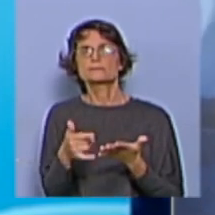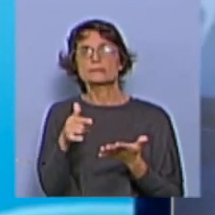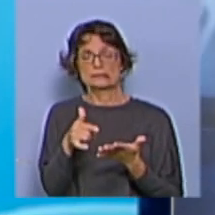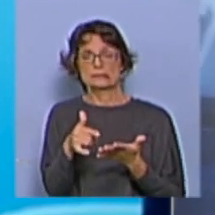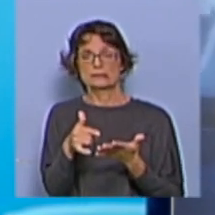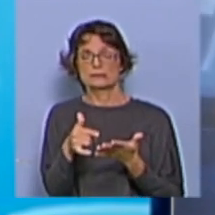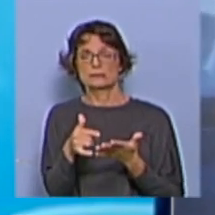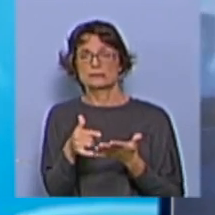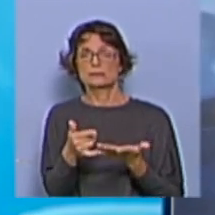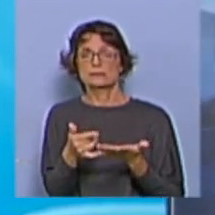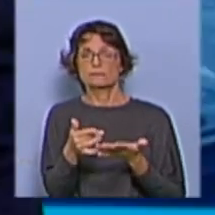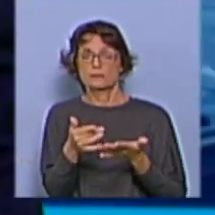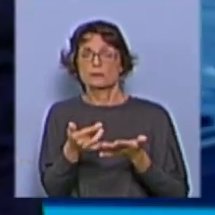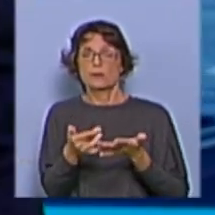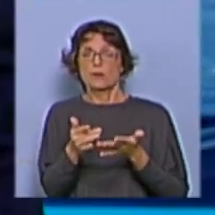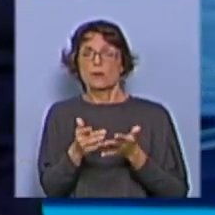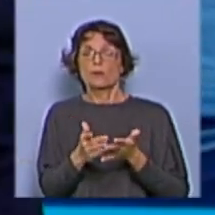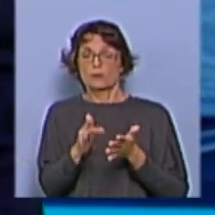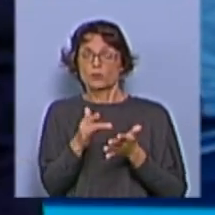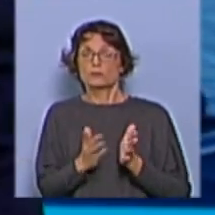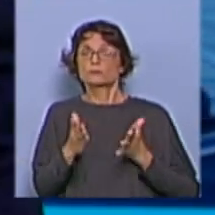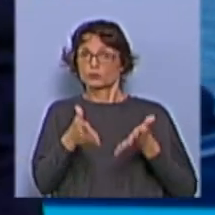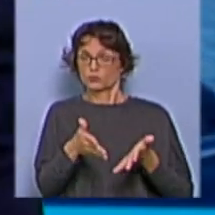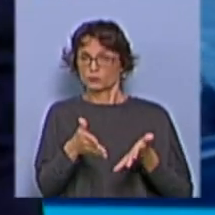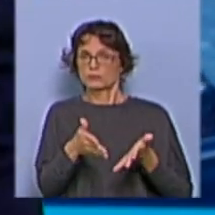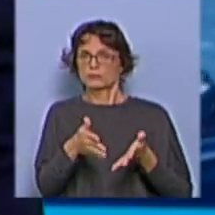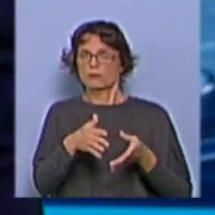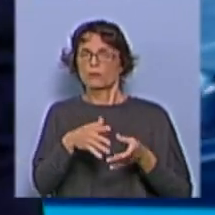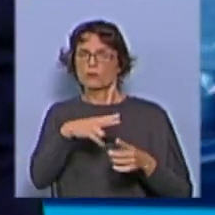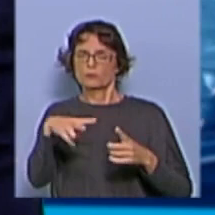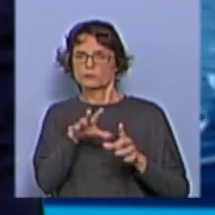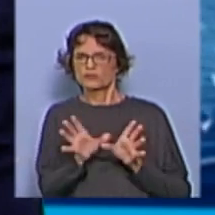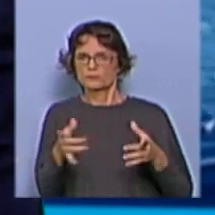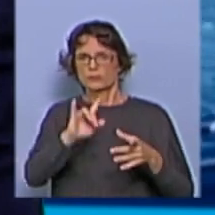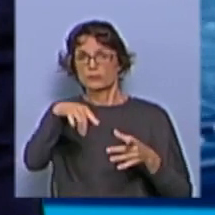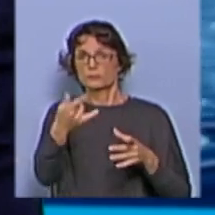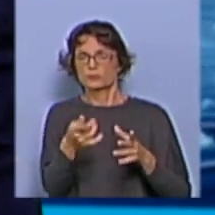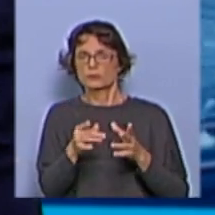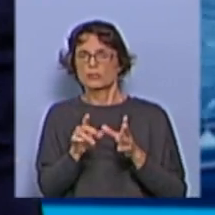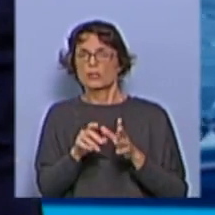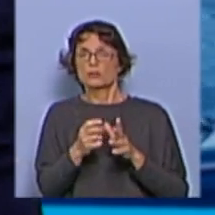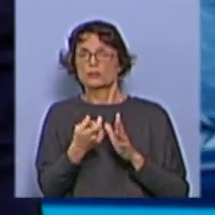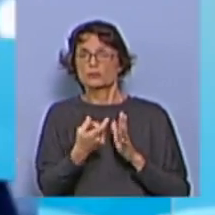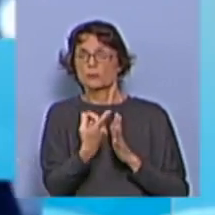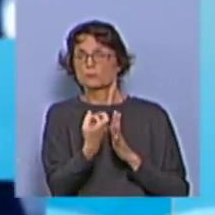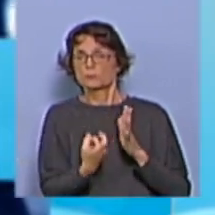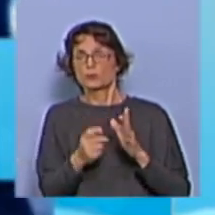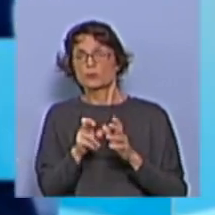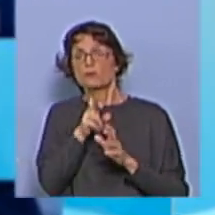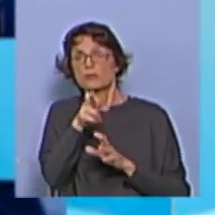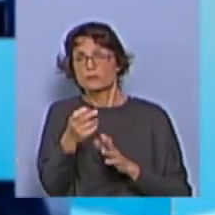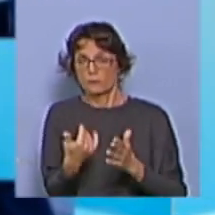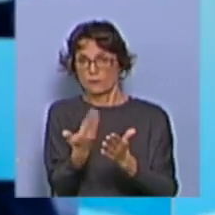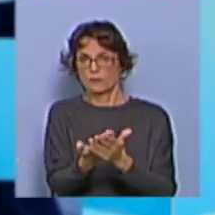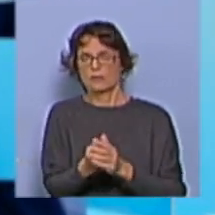primeira parte, para encontrar as respostas que, entretanto, acredito que possam ser sugeridas. Depois, a repercussão a nível pessoal e familiar que toda